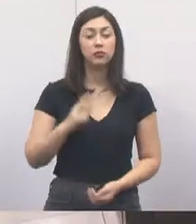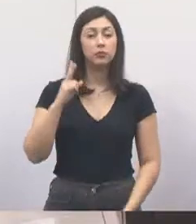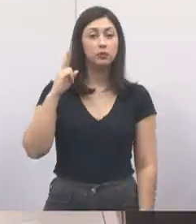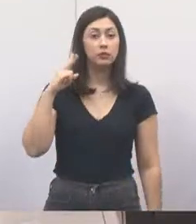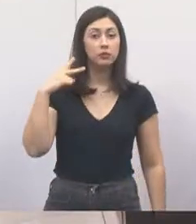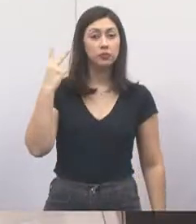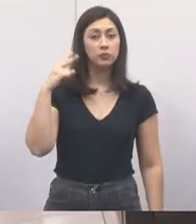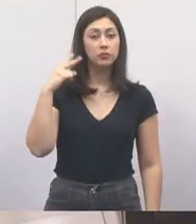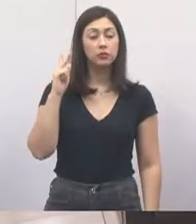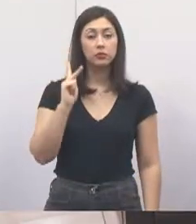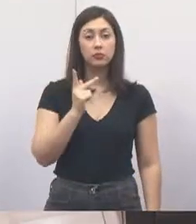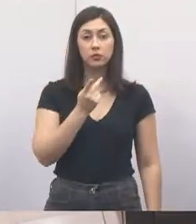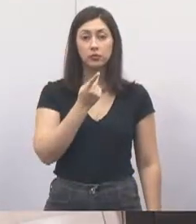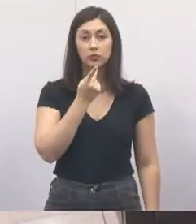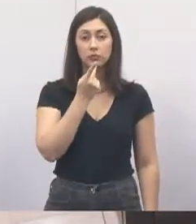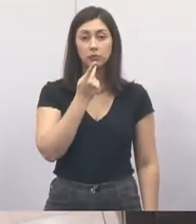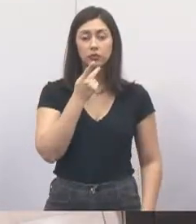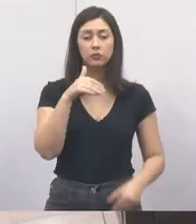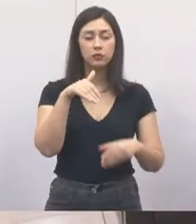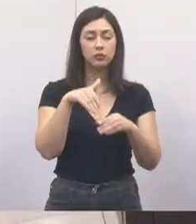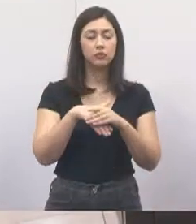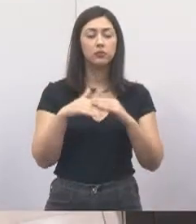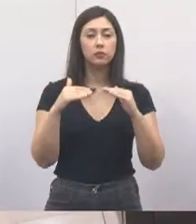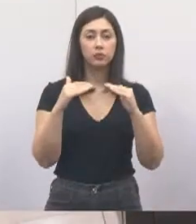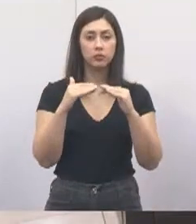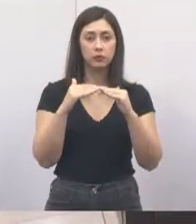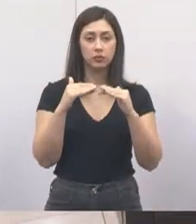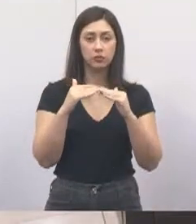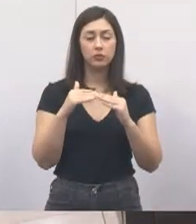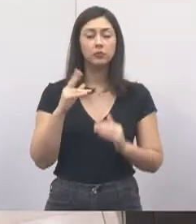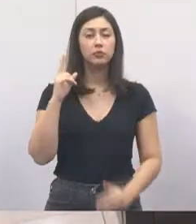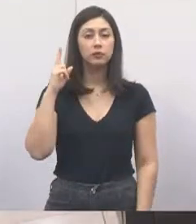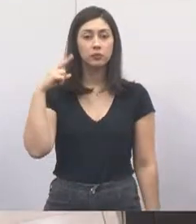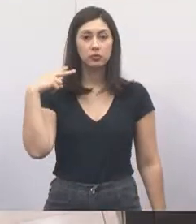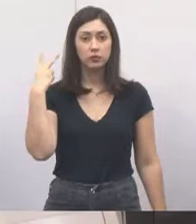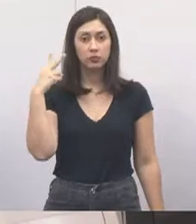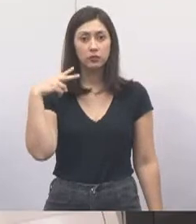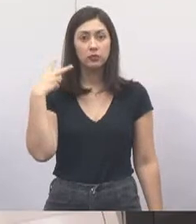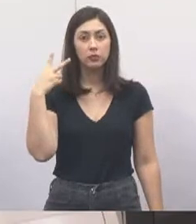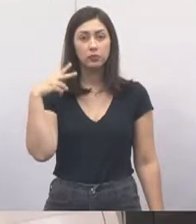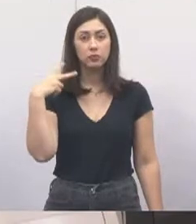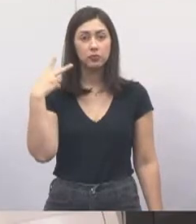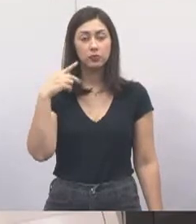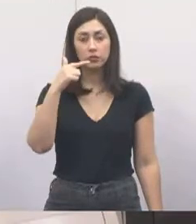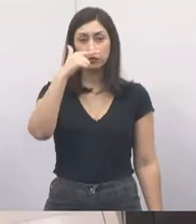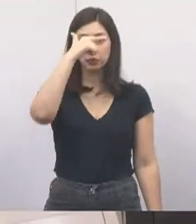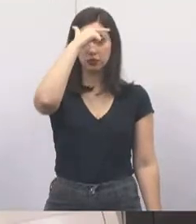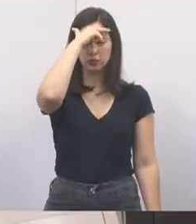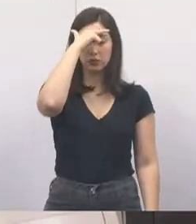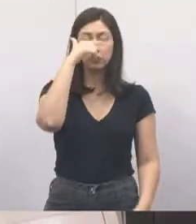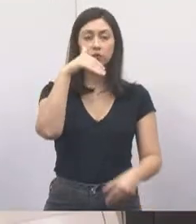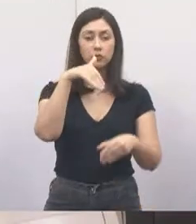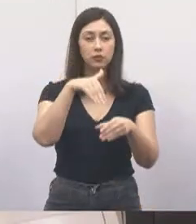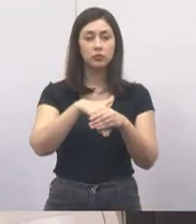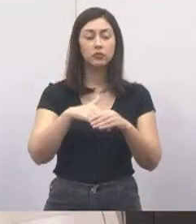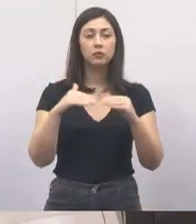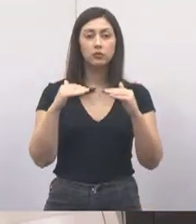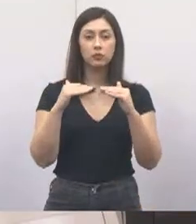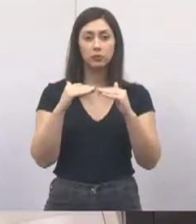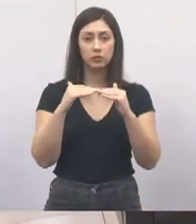Como vota o vereador Hernani Barreto? Favorável. Como vota o vereador Luiz Flávio? Eu voto